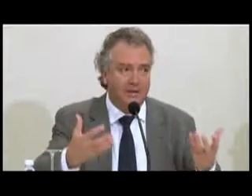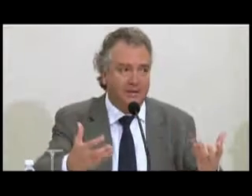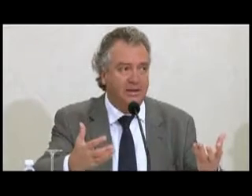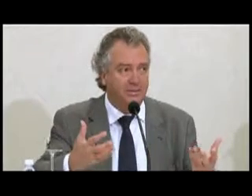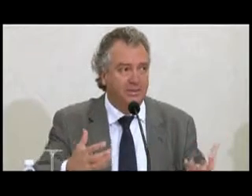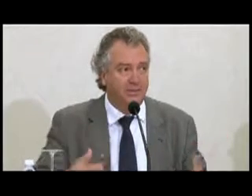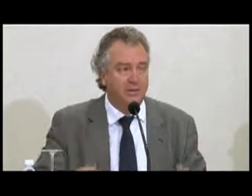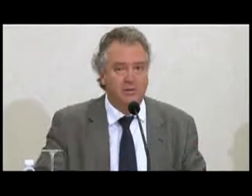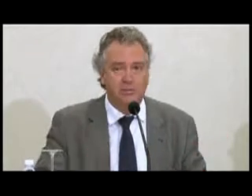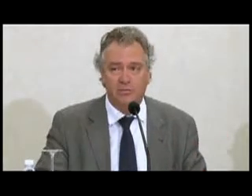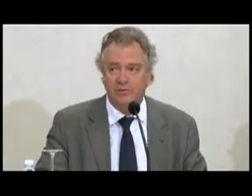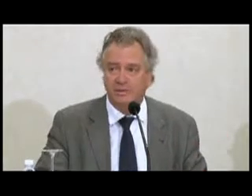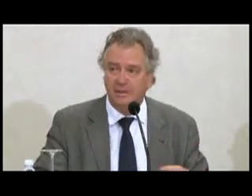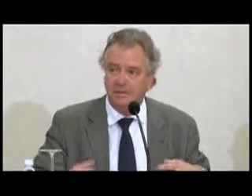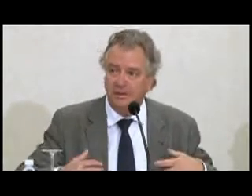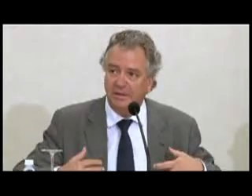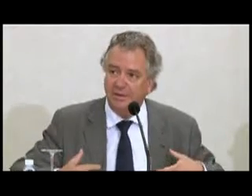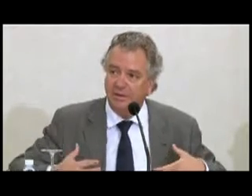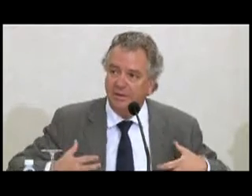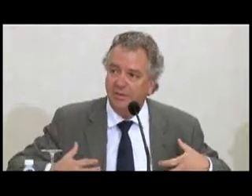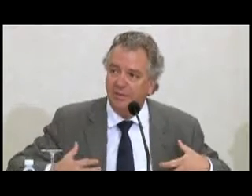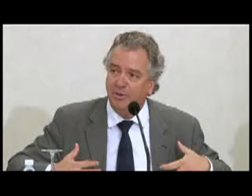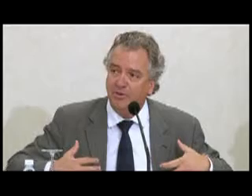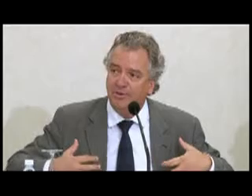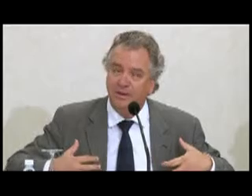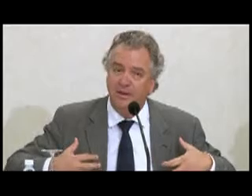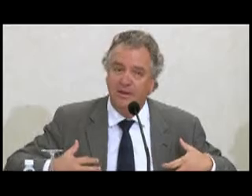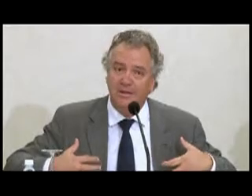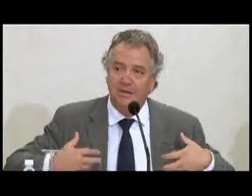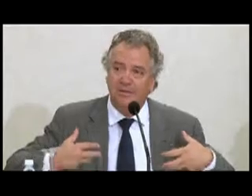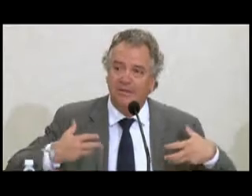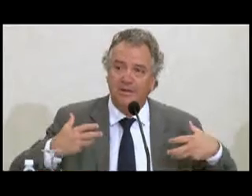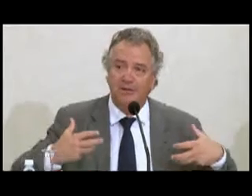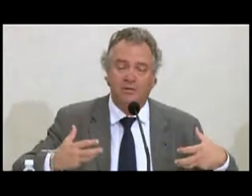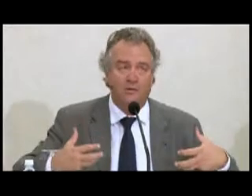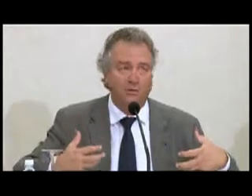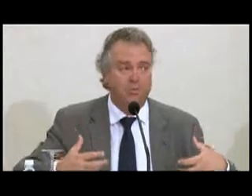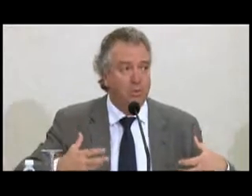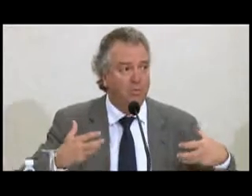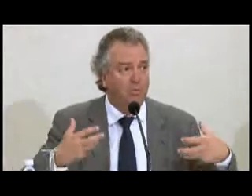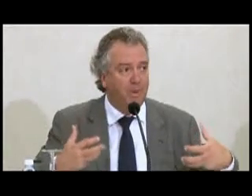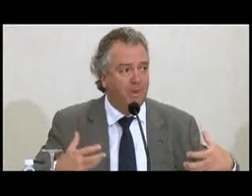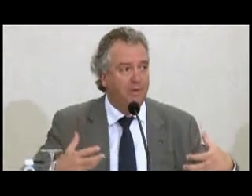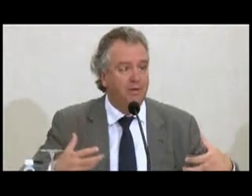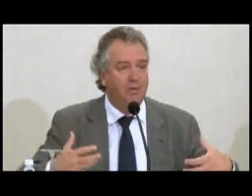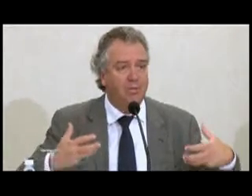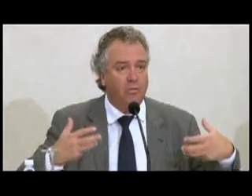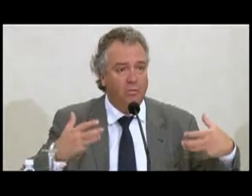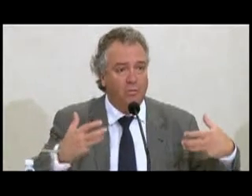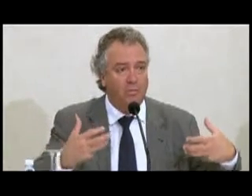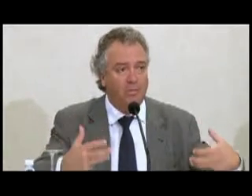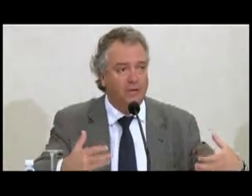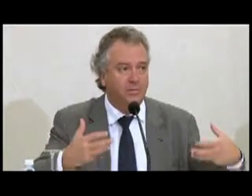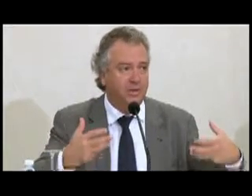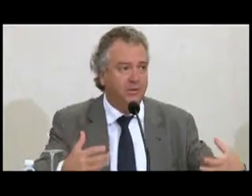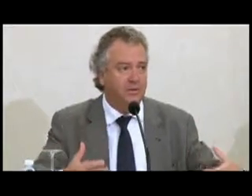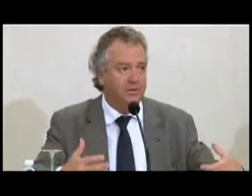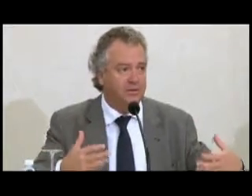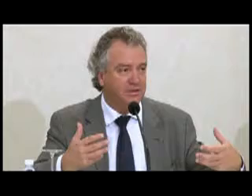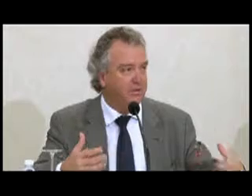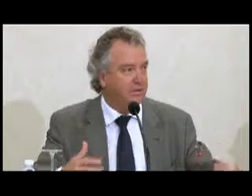de entrada das pessoas com deficiência e a nossa porta de entrada da sociedade civil preocupada com o